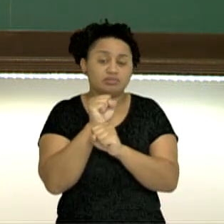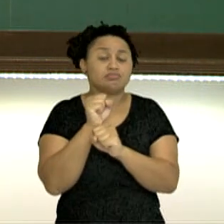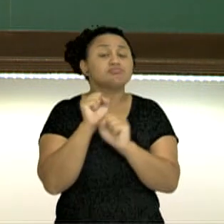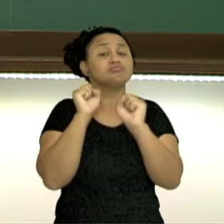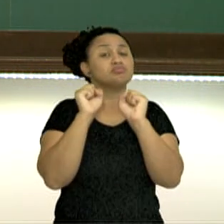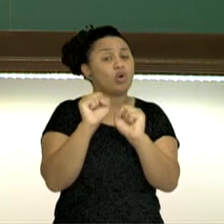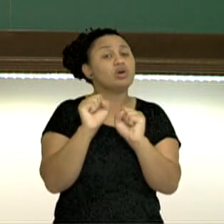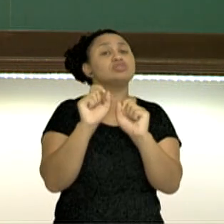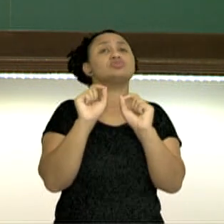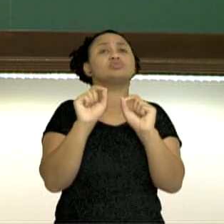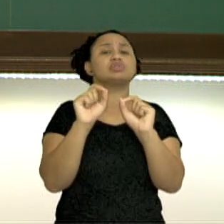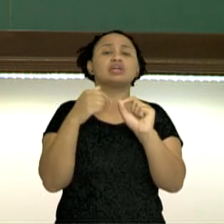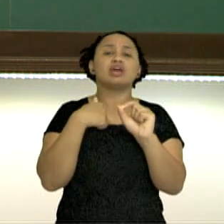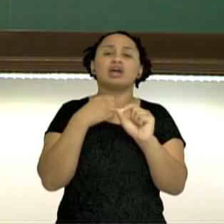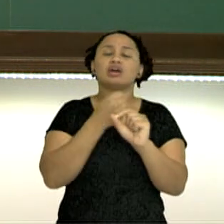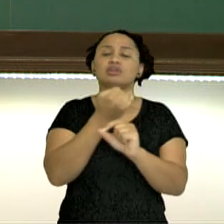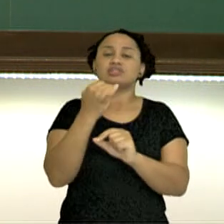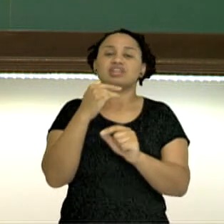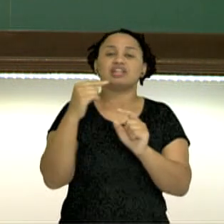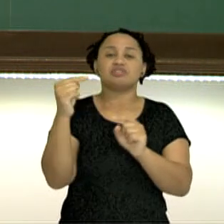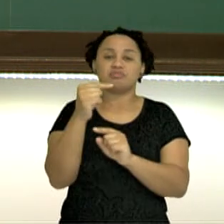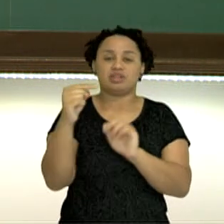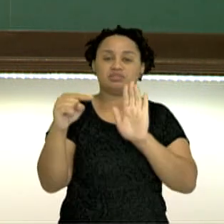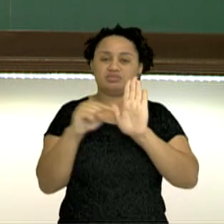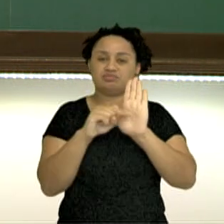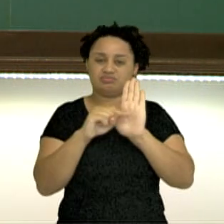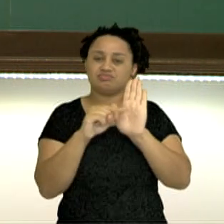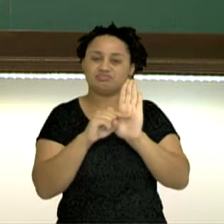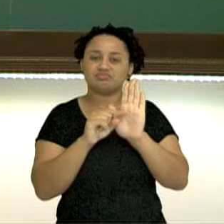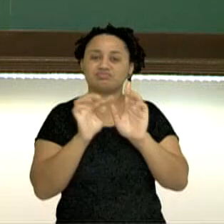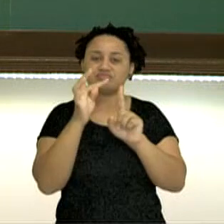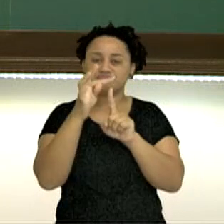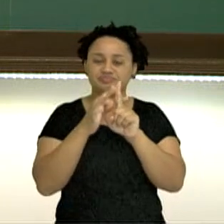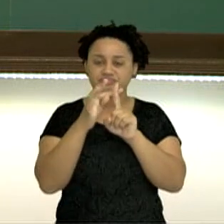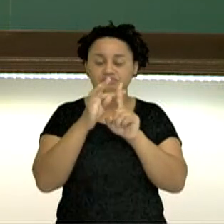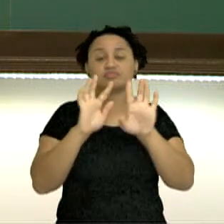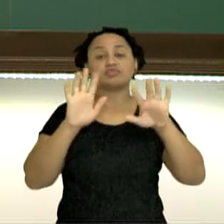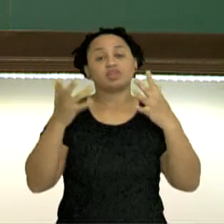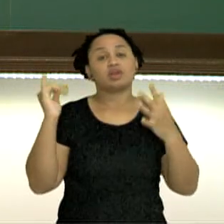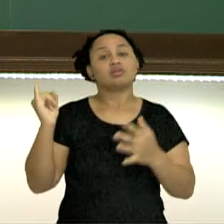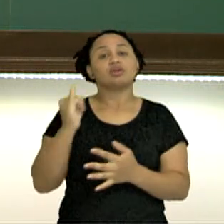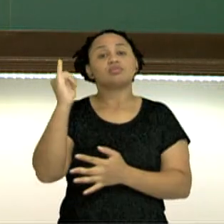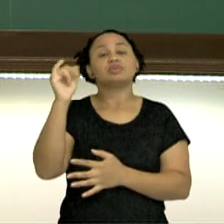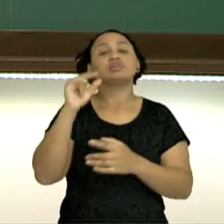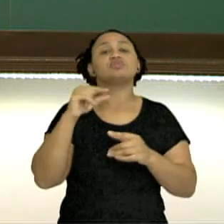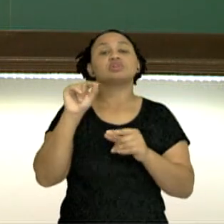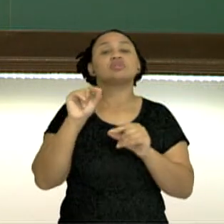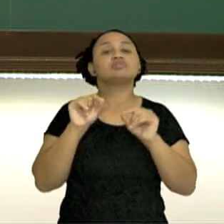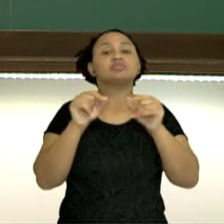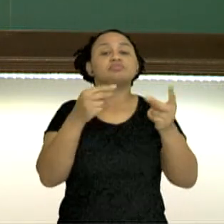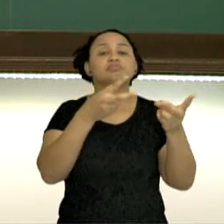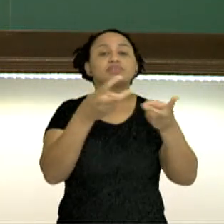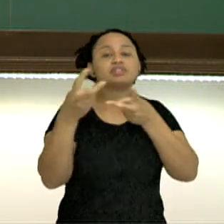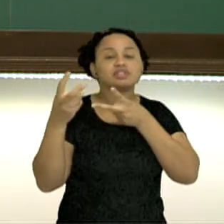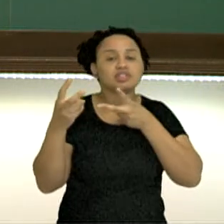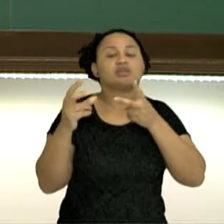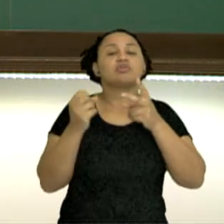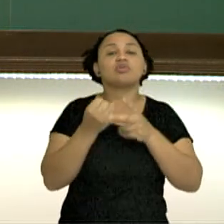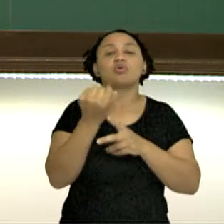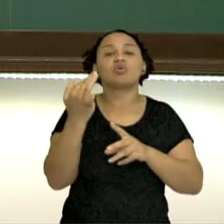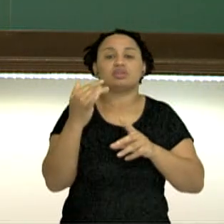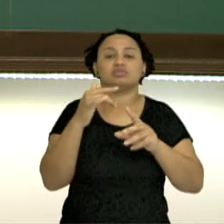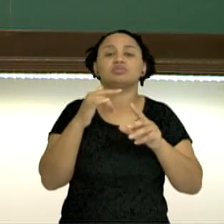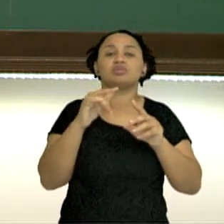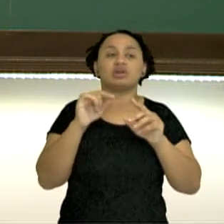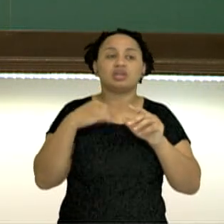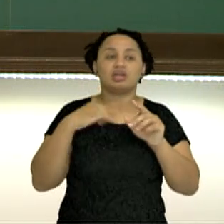chegar inclusive a temperaturas negativas. Então é importante que a gente perceba como o relevo como a altitude